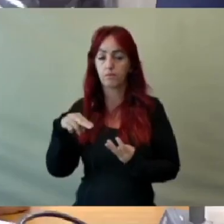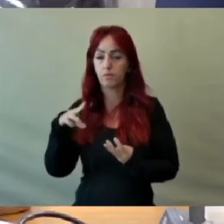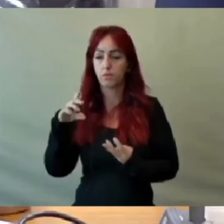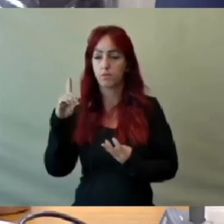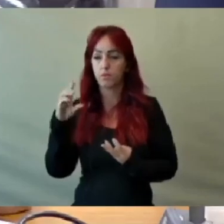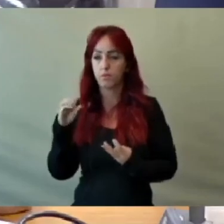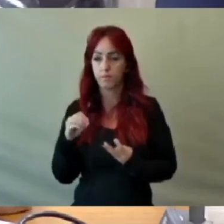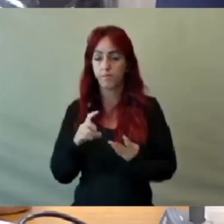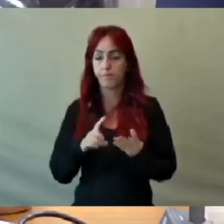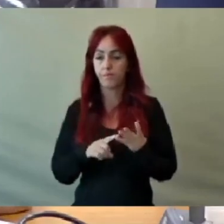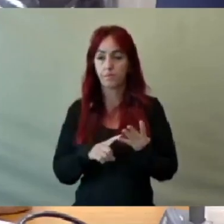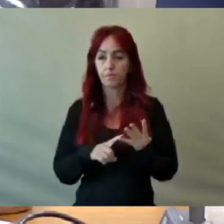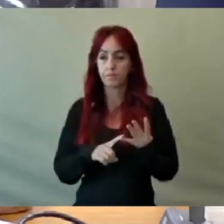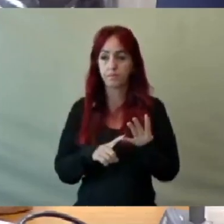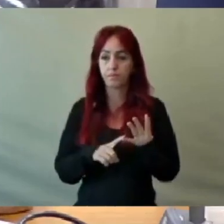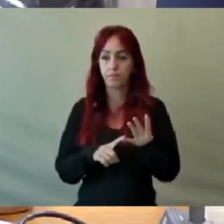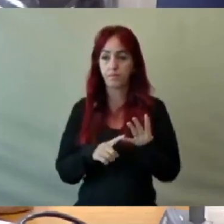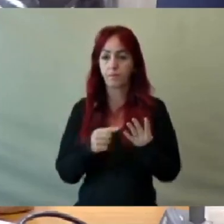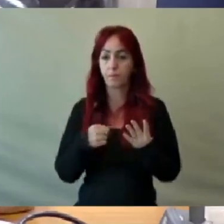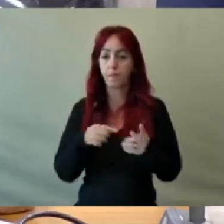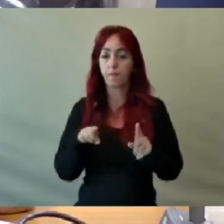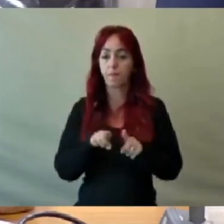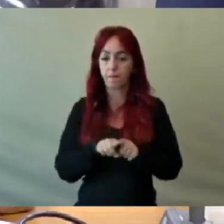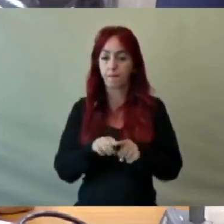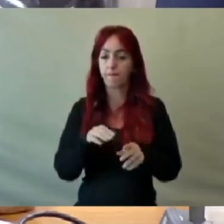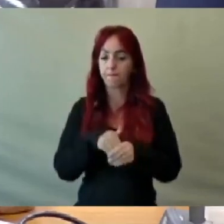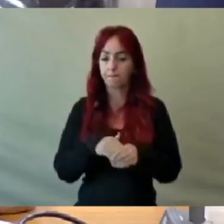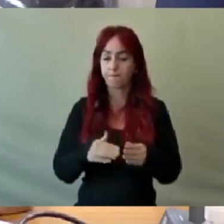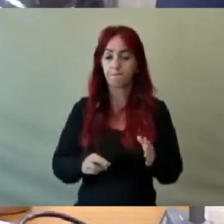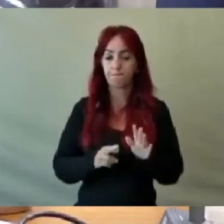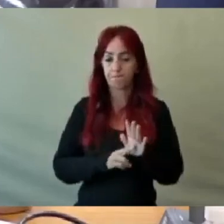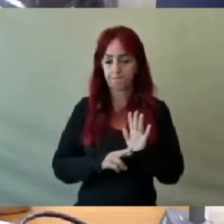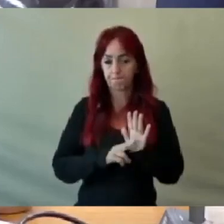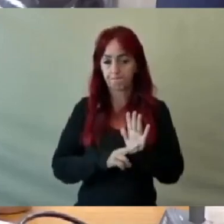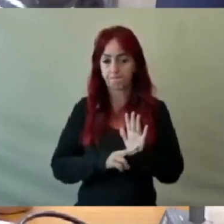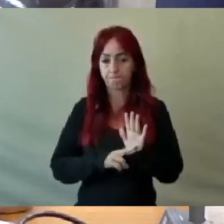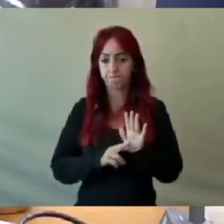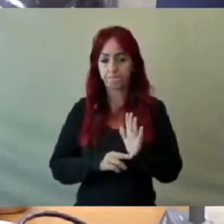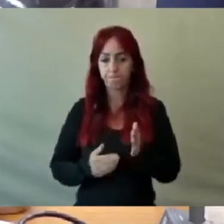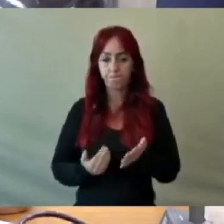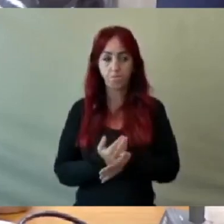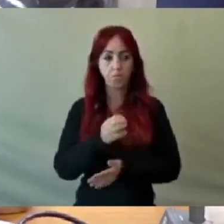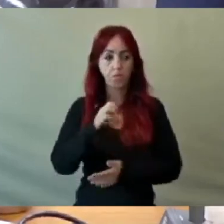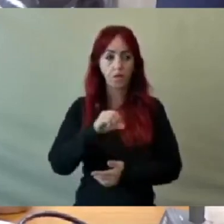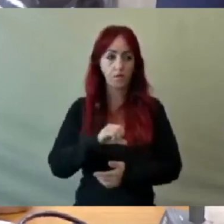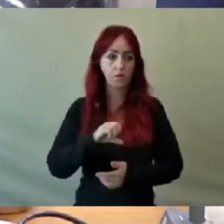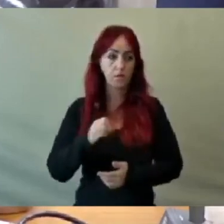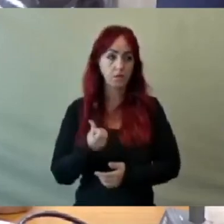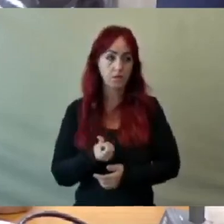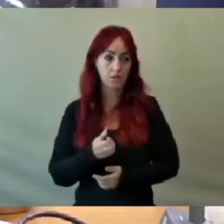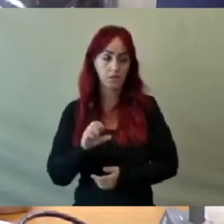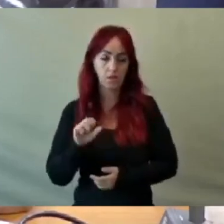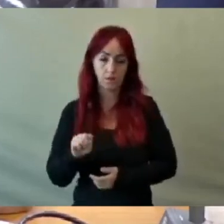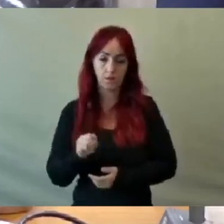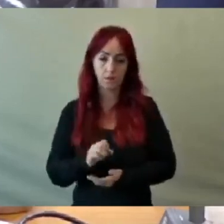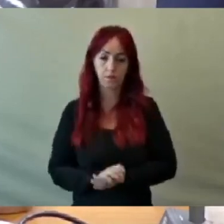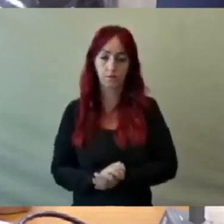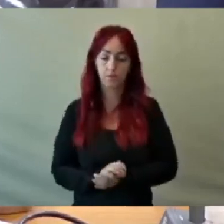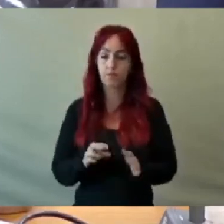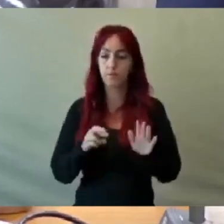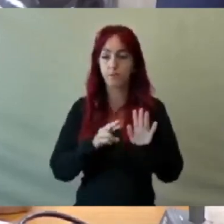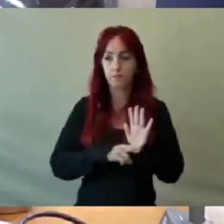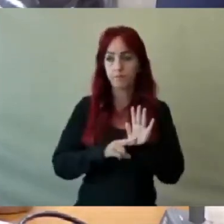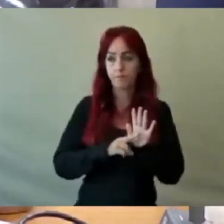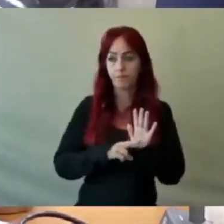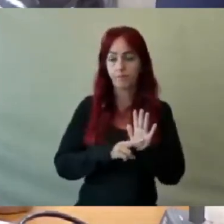Também voto com requerimento. Aprovado requerimento 968-2024. 5. Requerimento de comissão 980-2024,